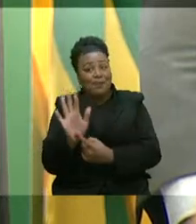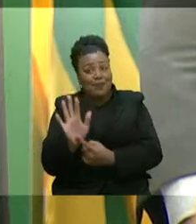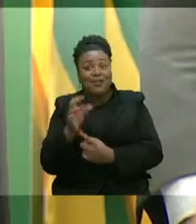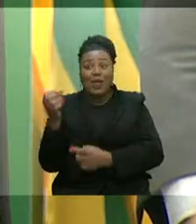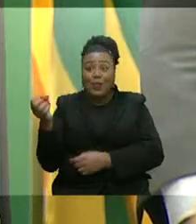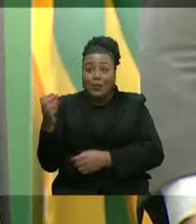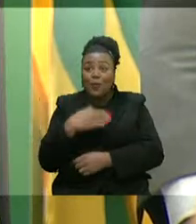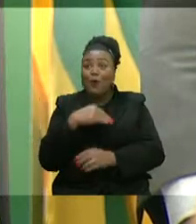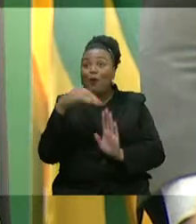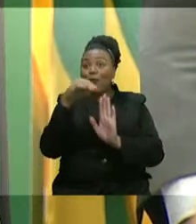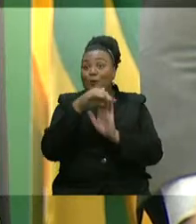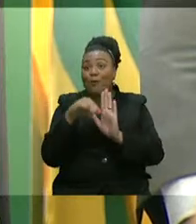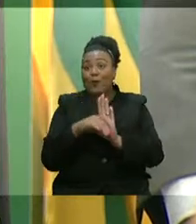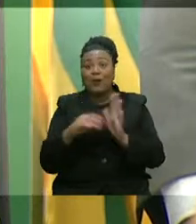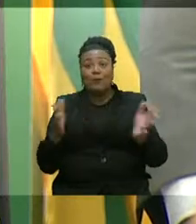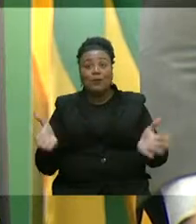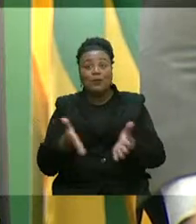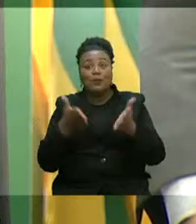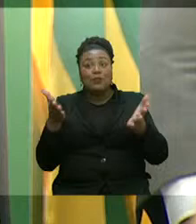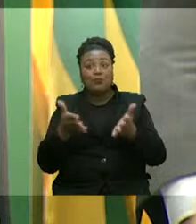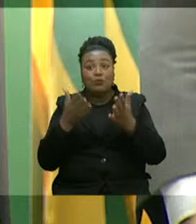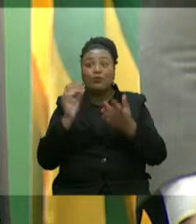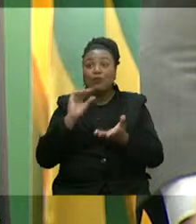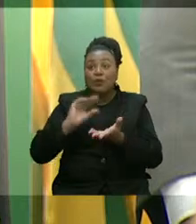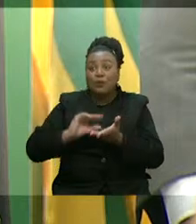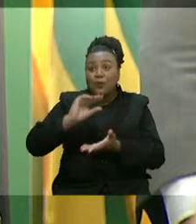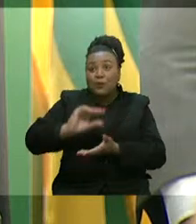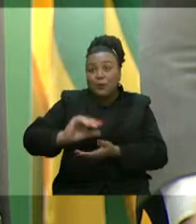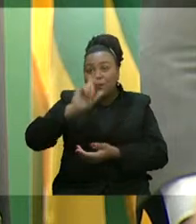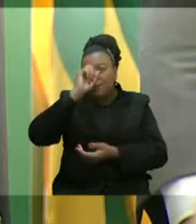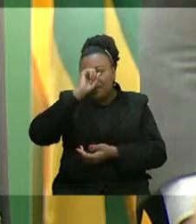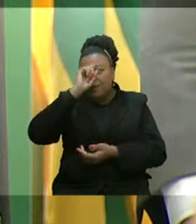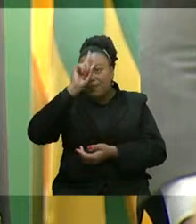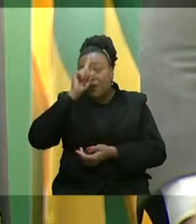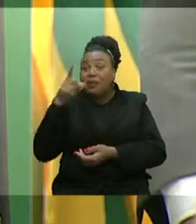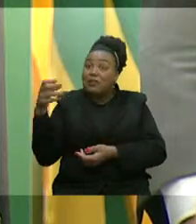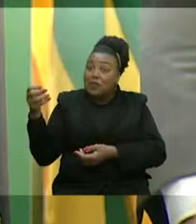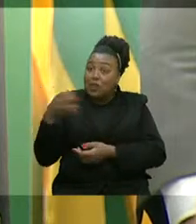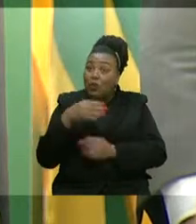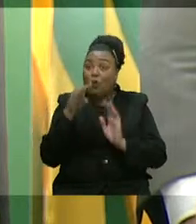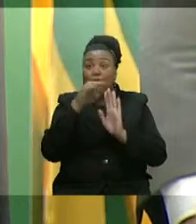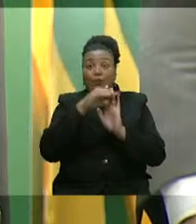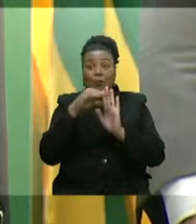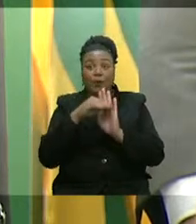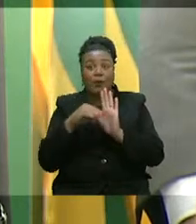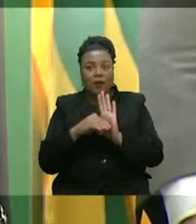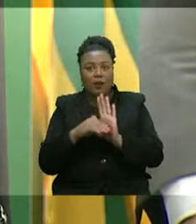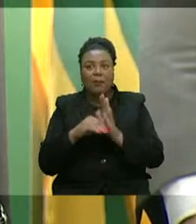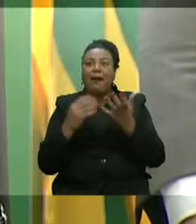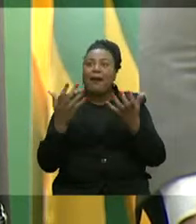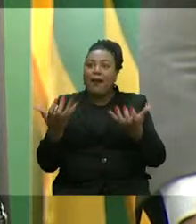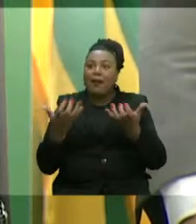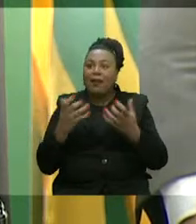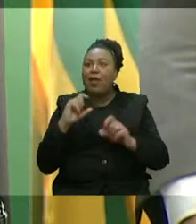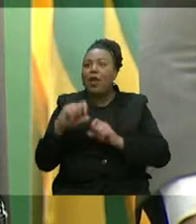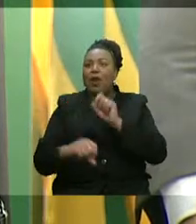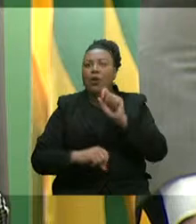um novo programa de incentivos aos hospitais. Esse novo programa